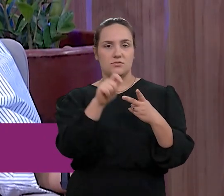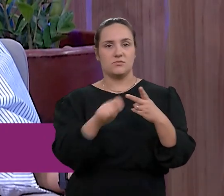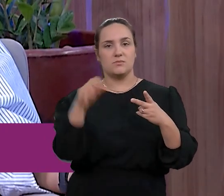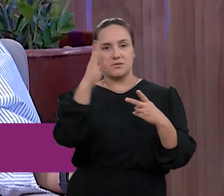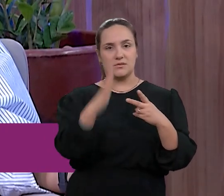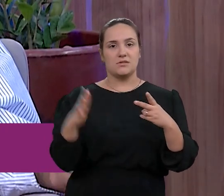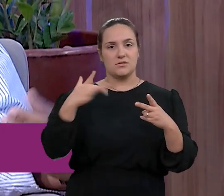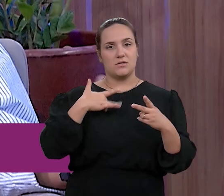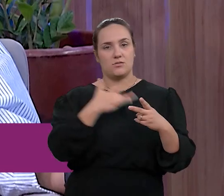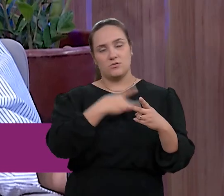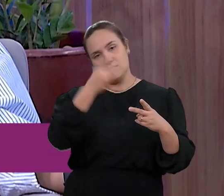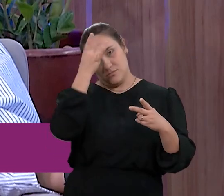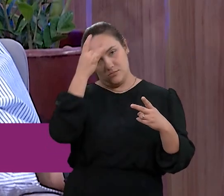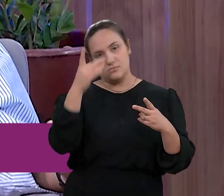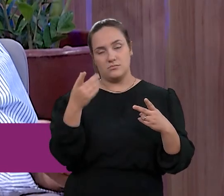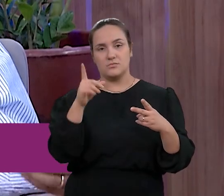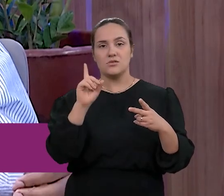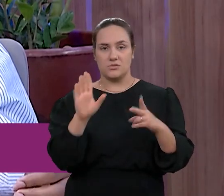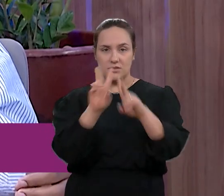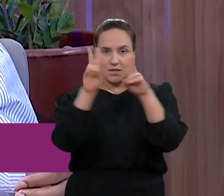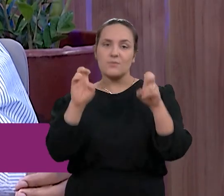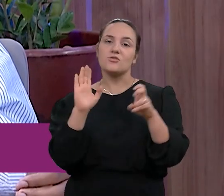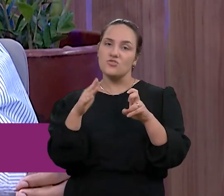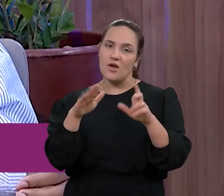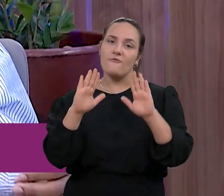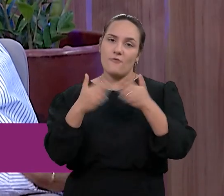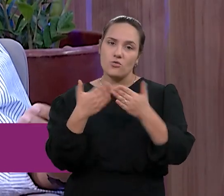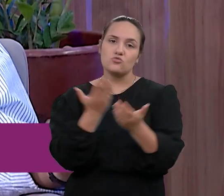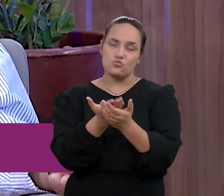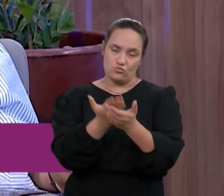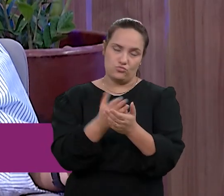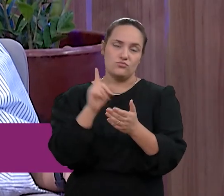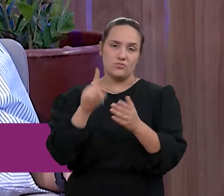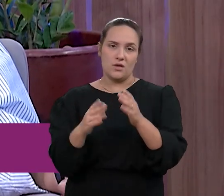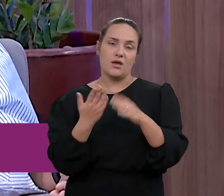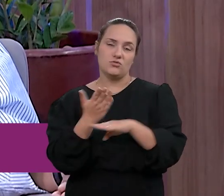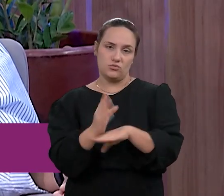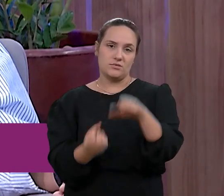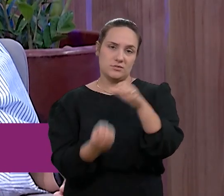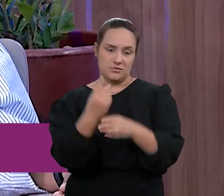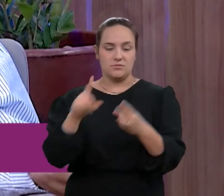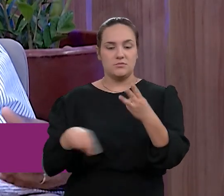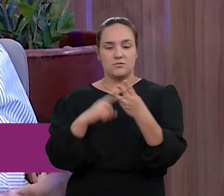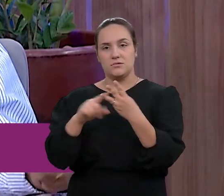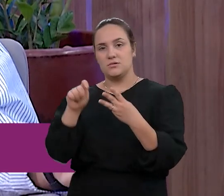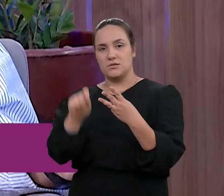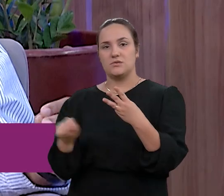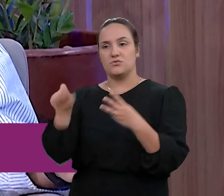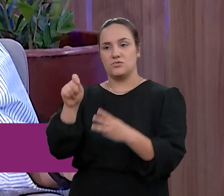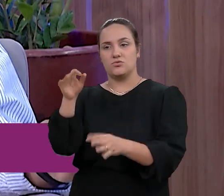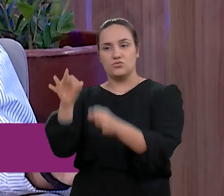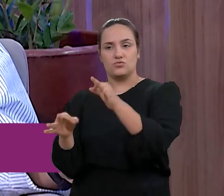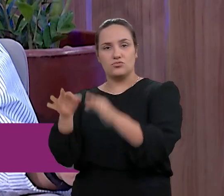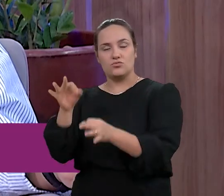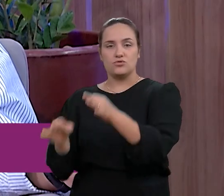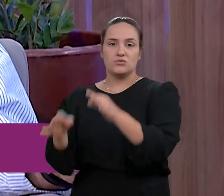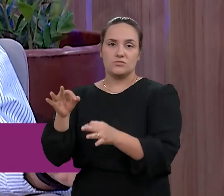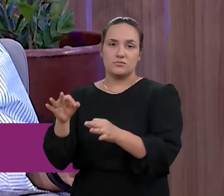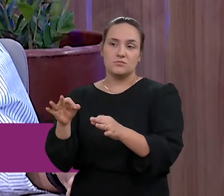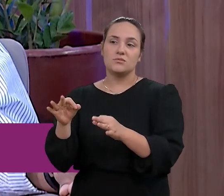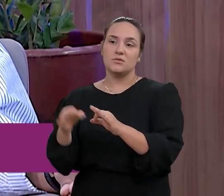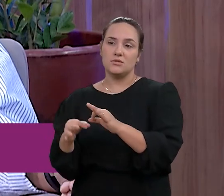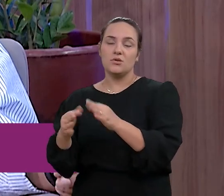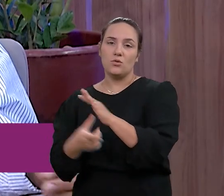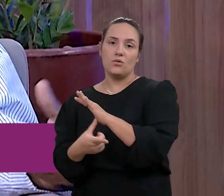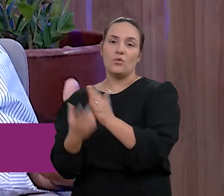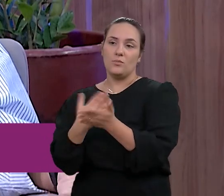que trabalhado com esse tema no Brasil há mais de 30 anos também é um dos fundadores junto com a associação vi de justiça que nasceu um ano antes de nós